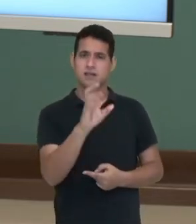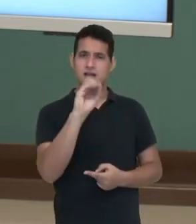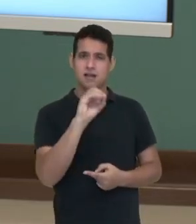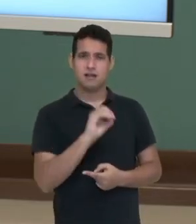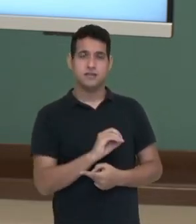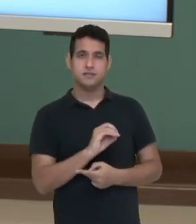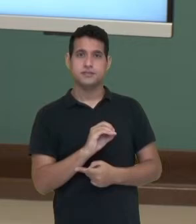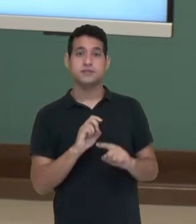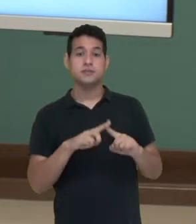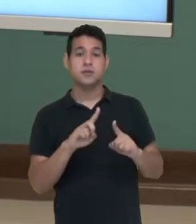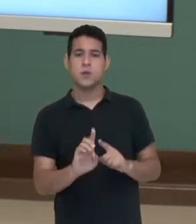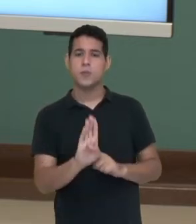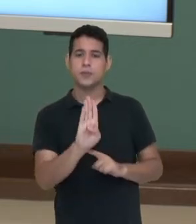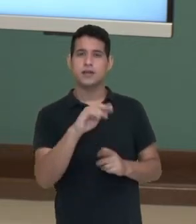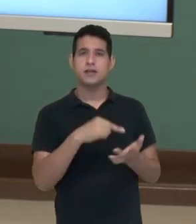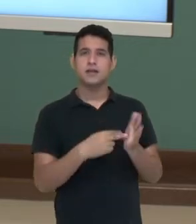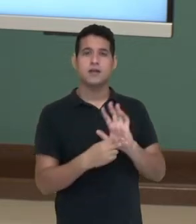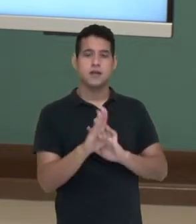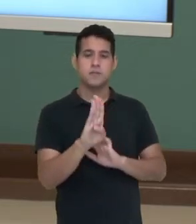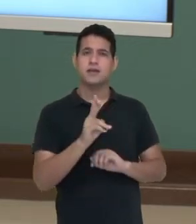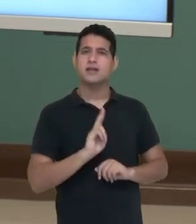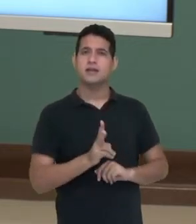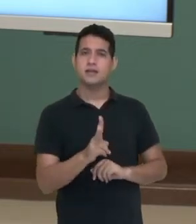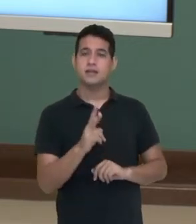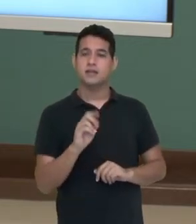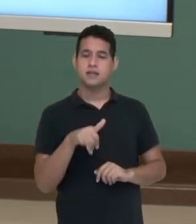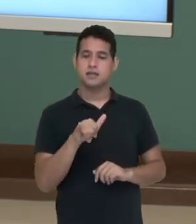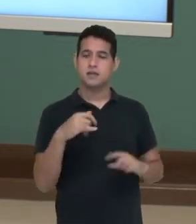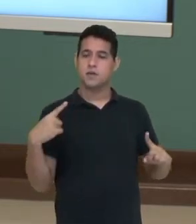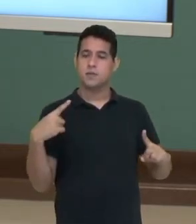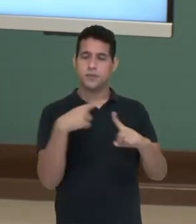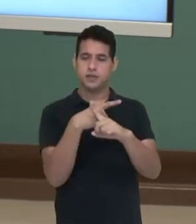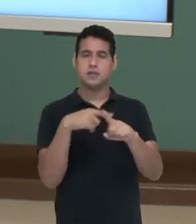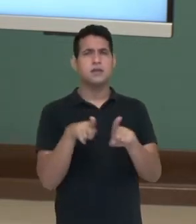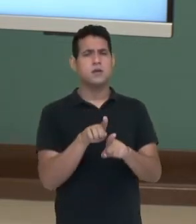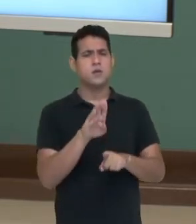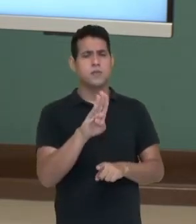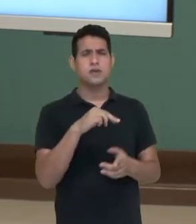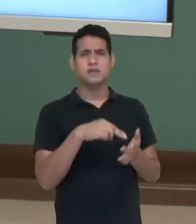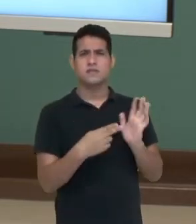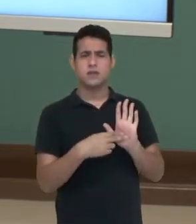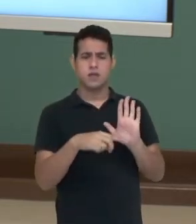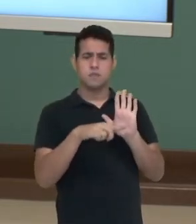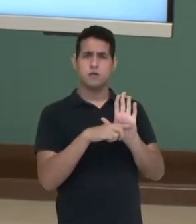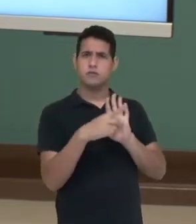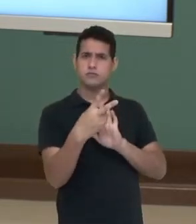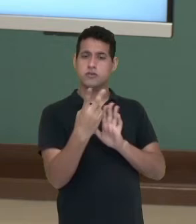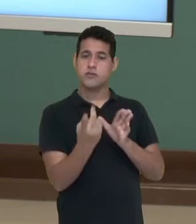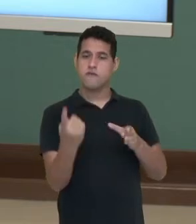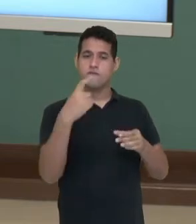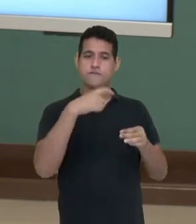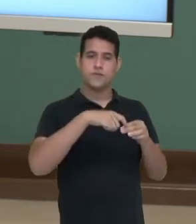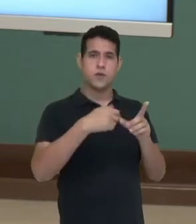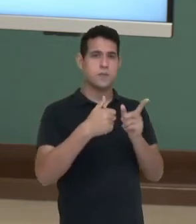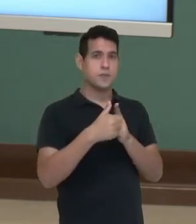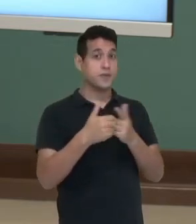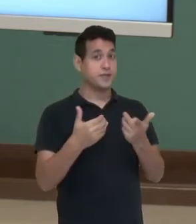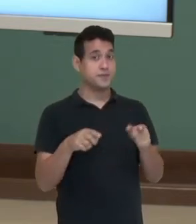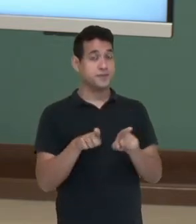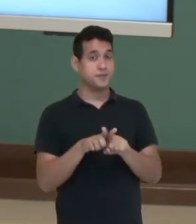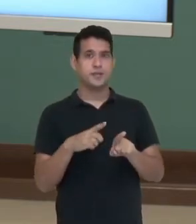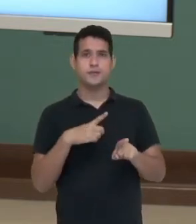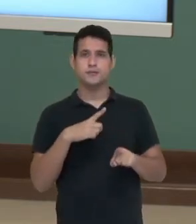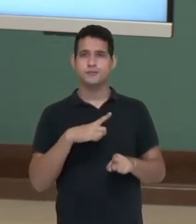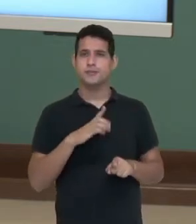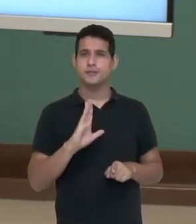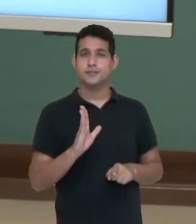certo? Então, o B, o coeficiente B, é sempre onde corta no eixo Y. Então, se o B vale menos 2, eu volto para aquela primeira minha ali, ó. Eu